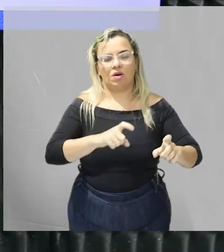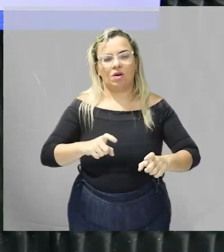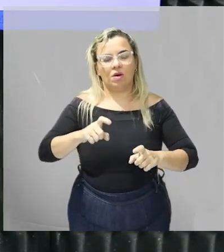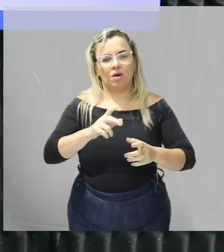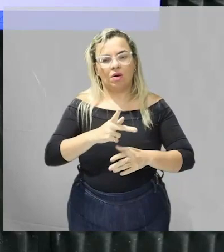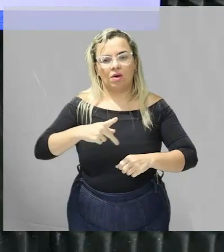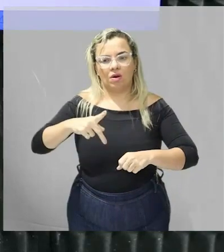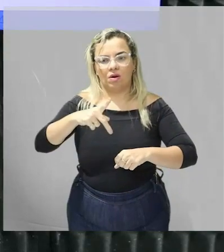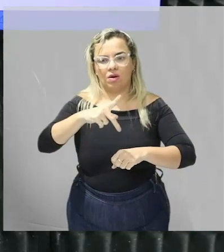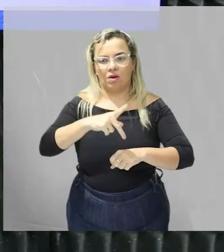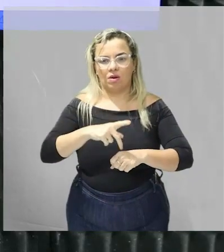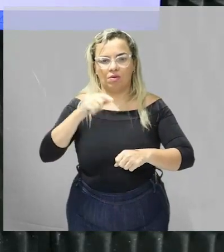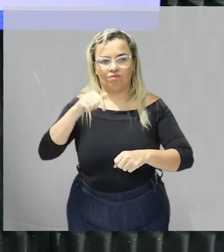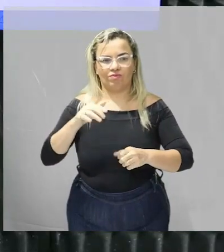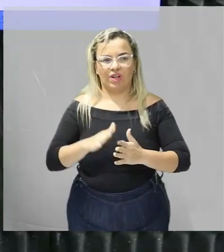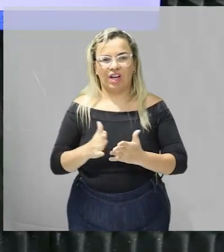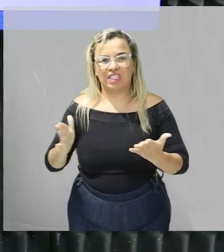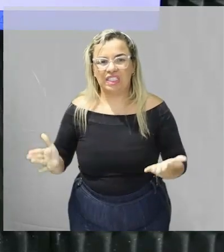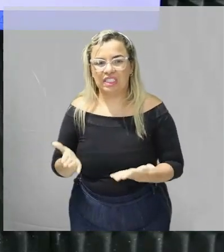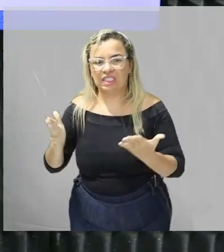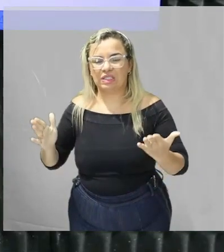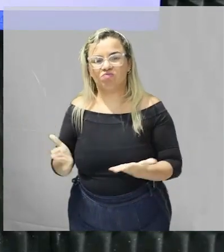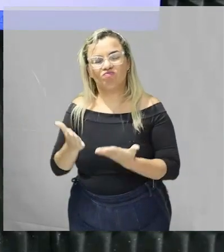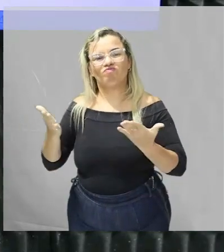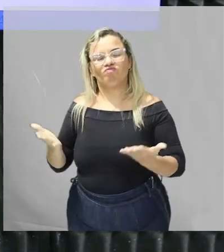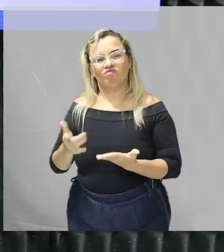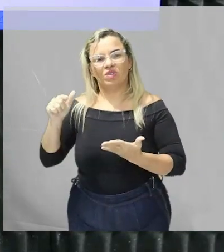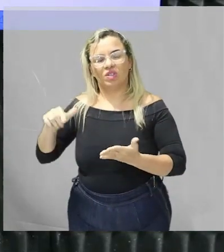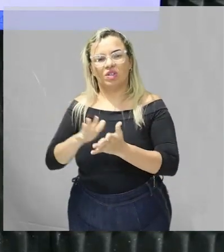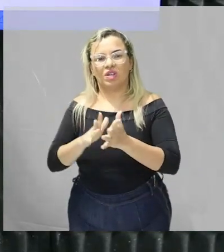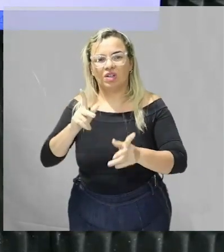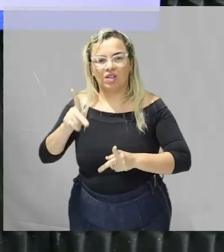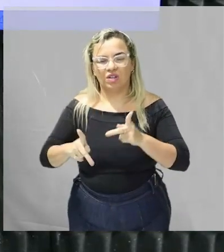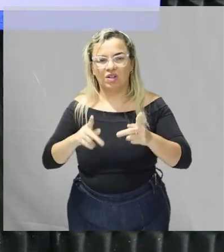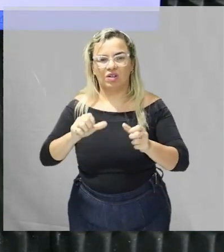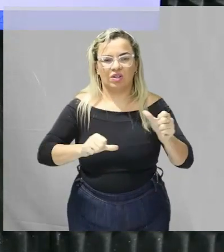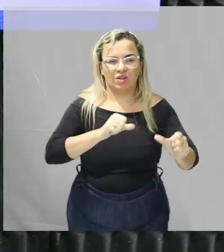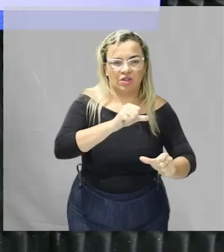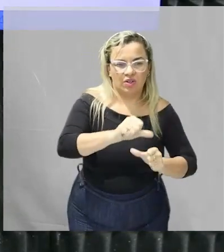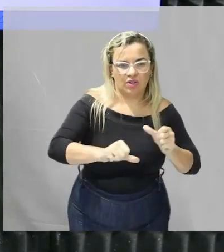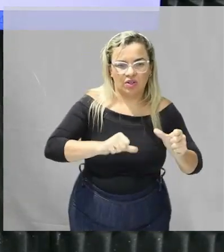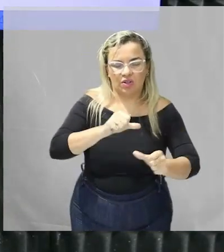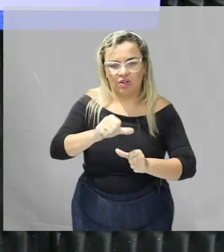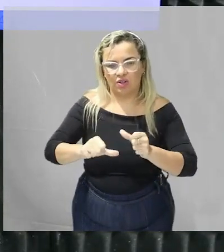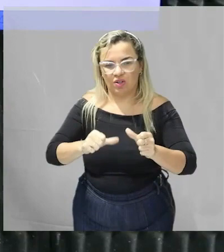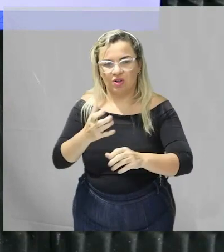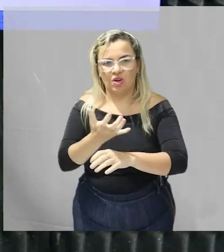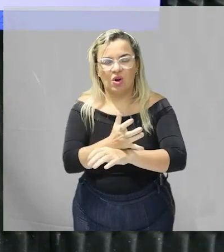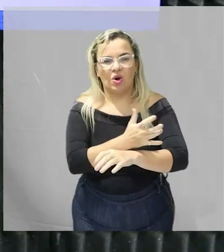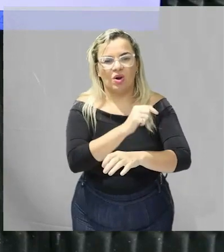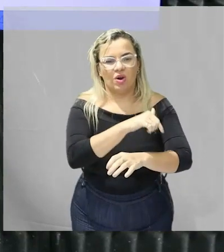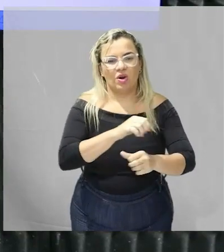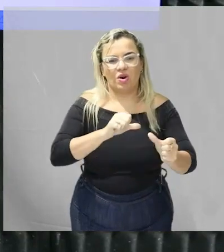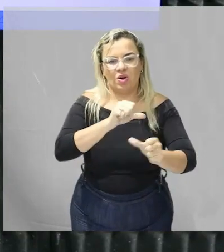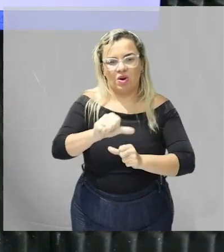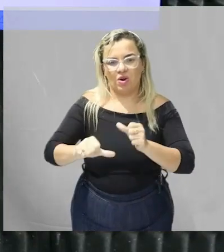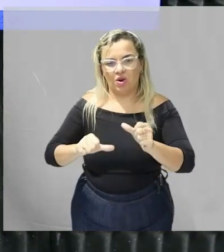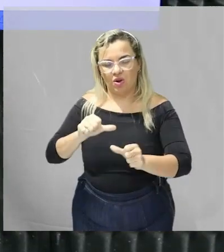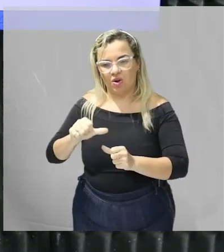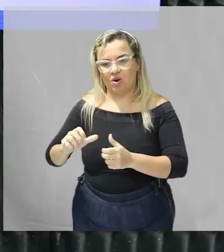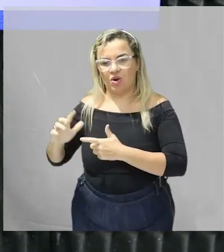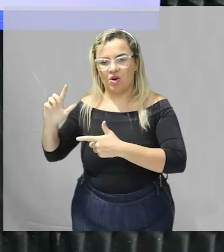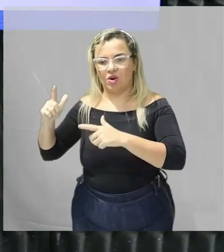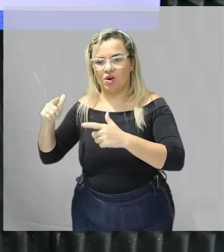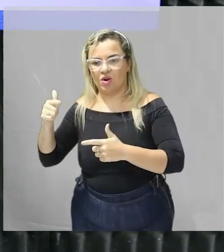E isso foi um estímulo para quê? Para que essas populações trocassem esses cultivos tradicionais pela produção da coca, que é a